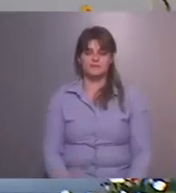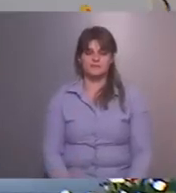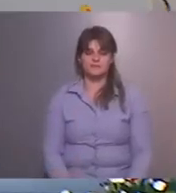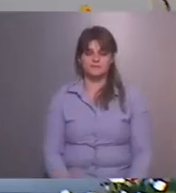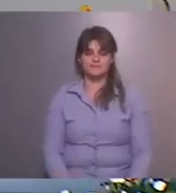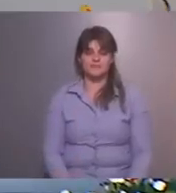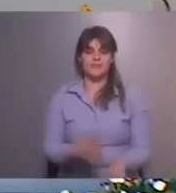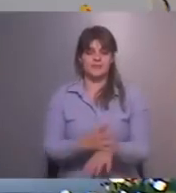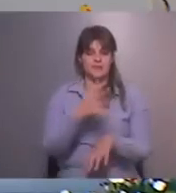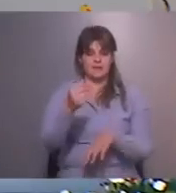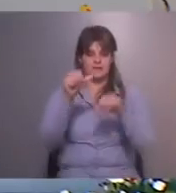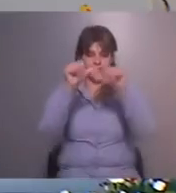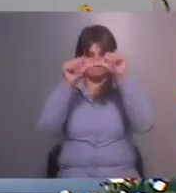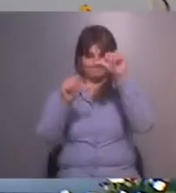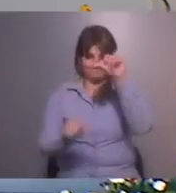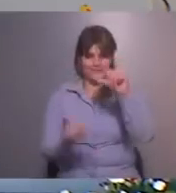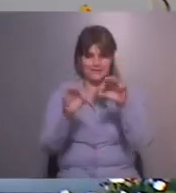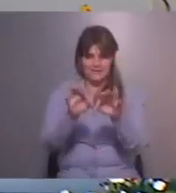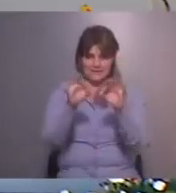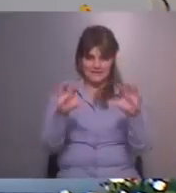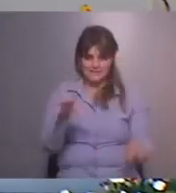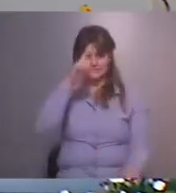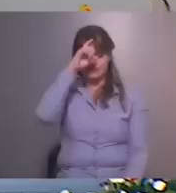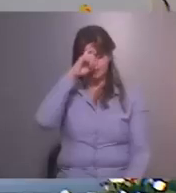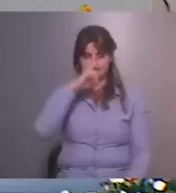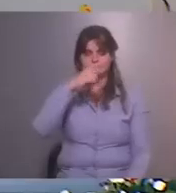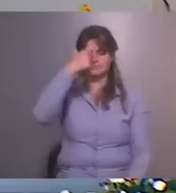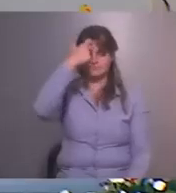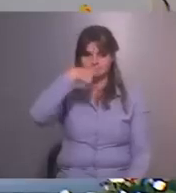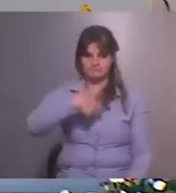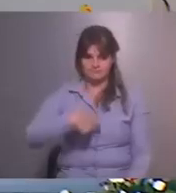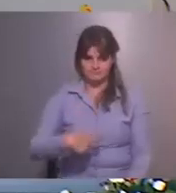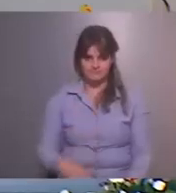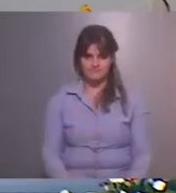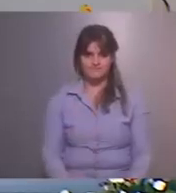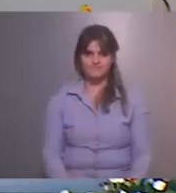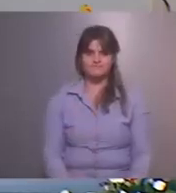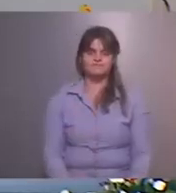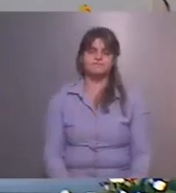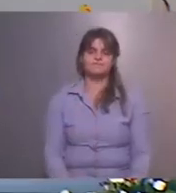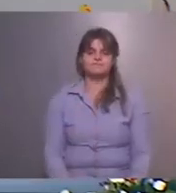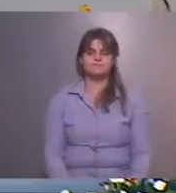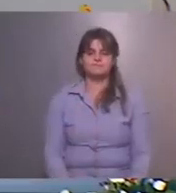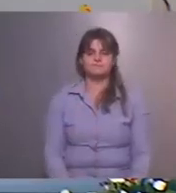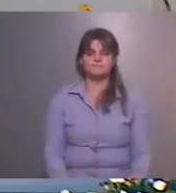pecados. Fazei isto em memória de